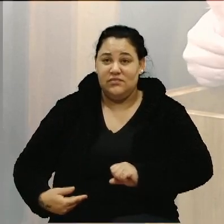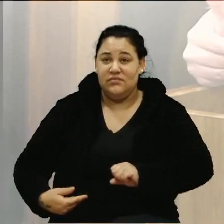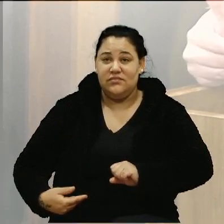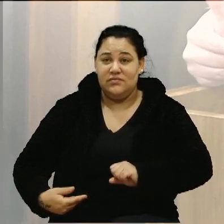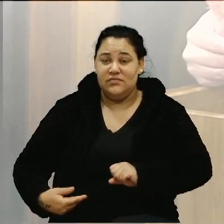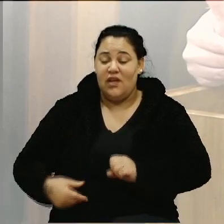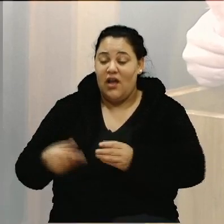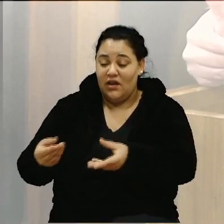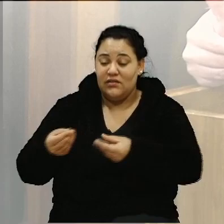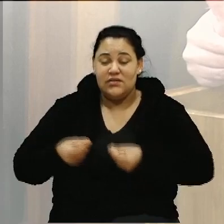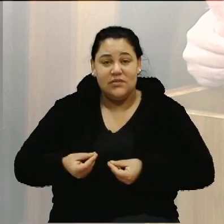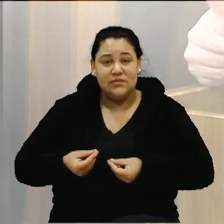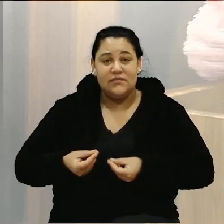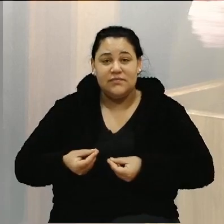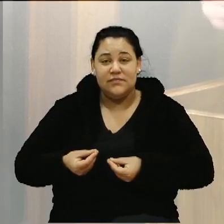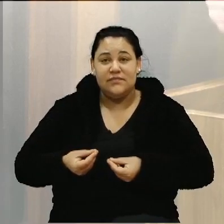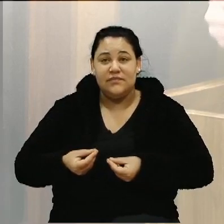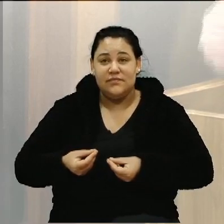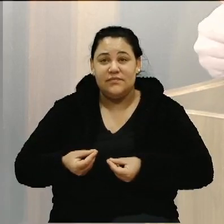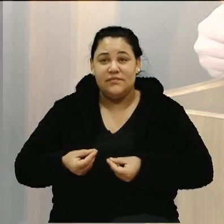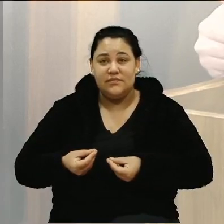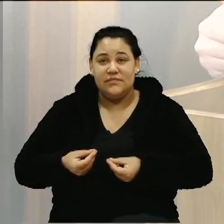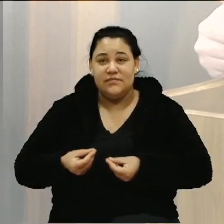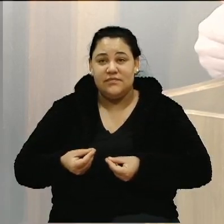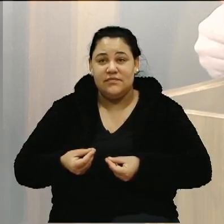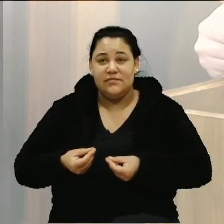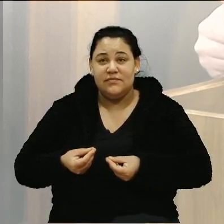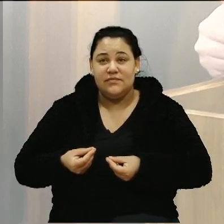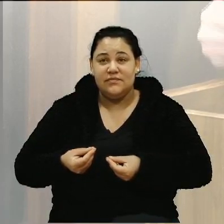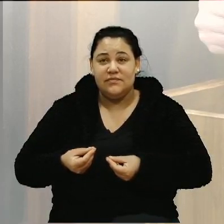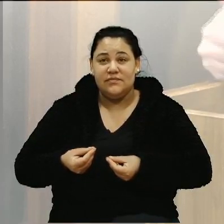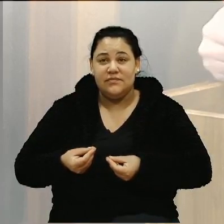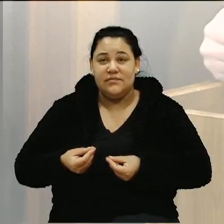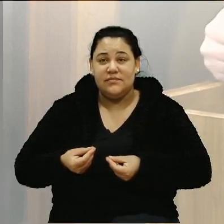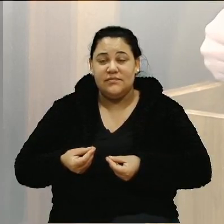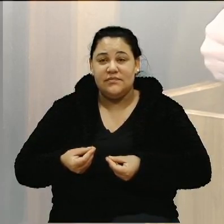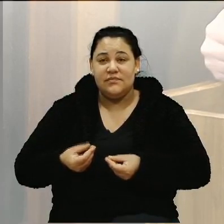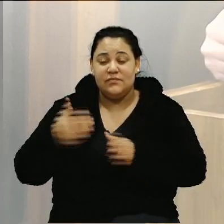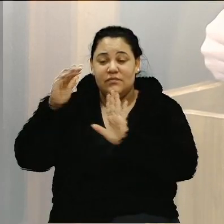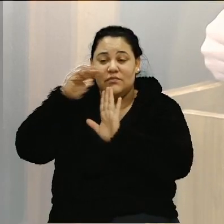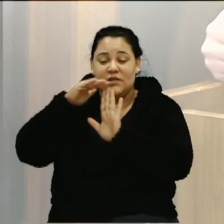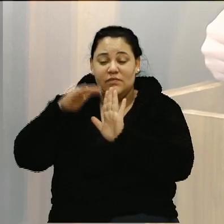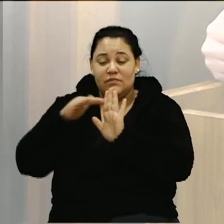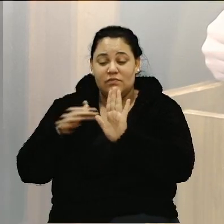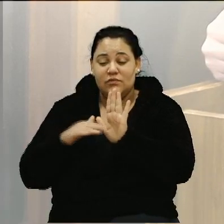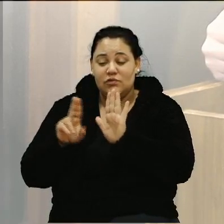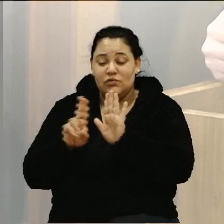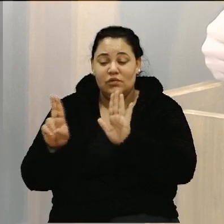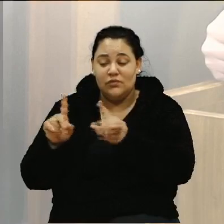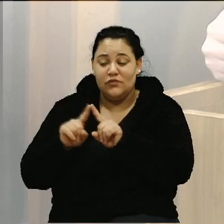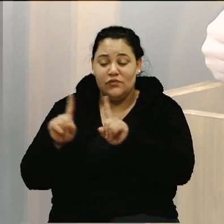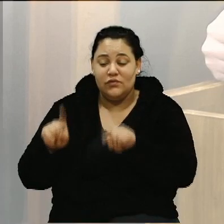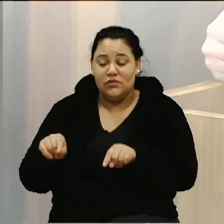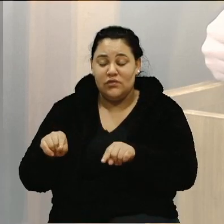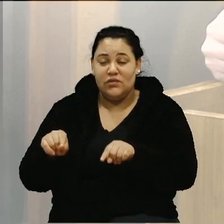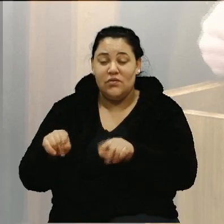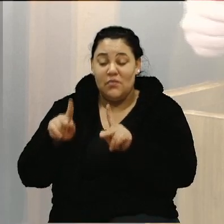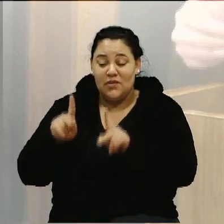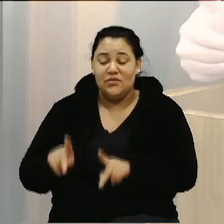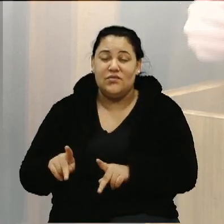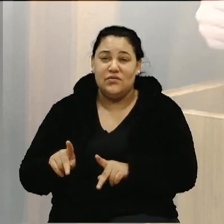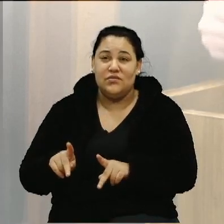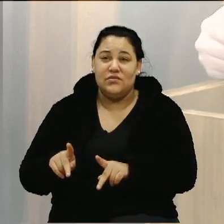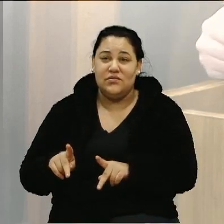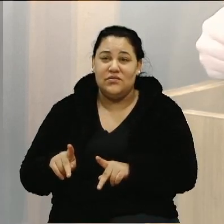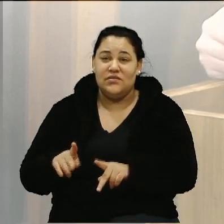receba dentro dos seus quadros pessoas, e o mínimo que eu posso dizer aqui é de